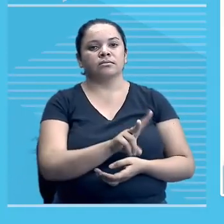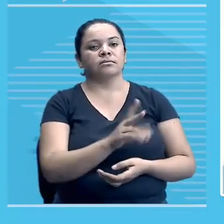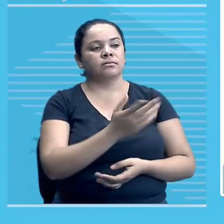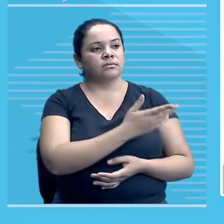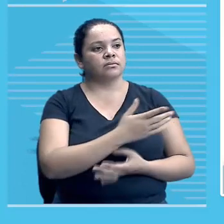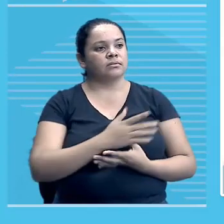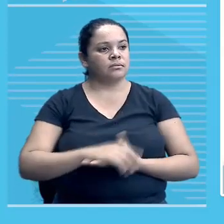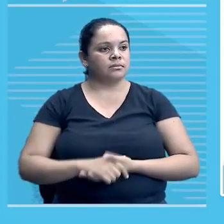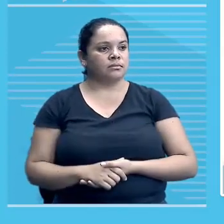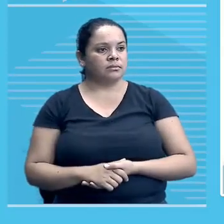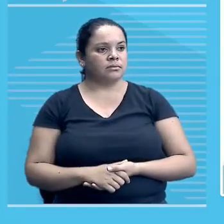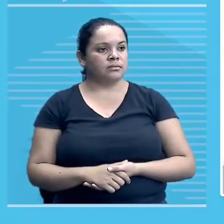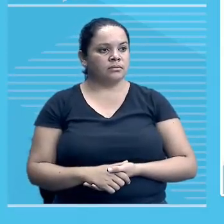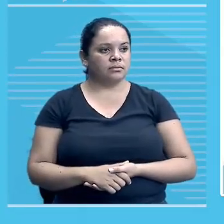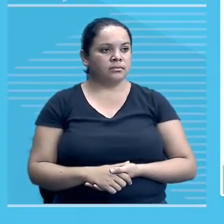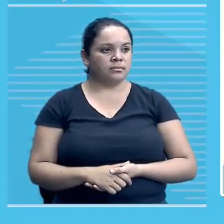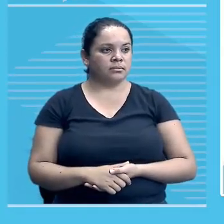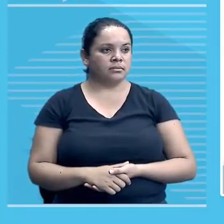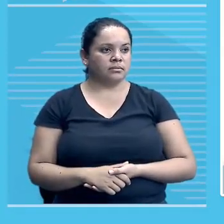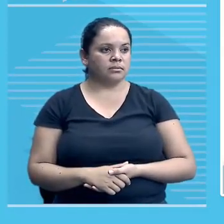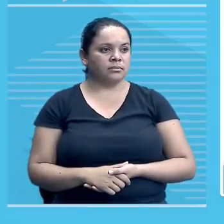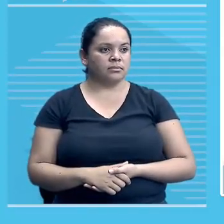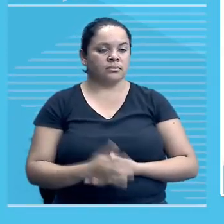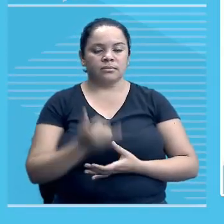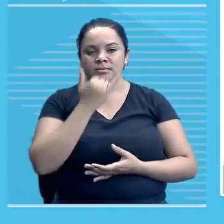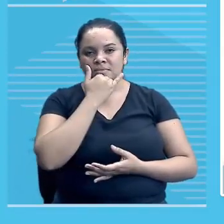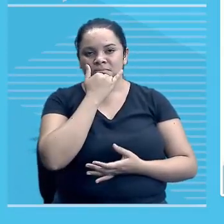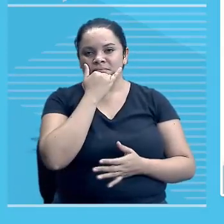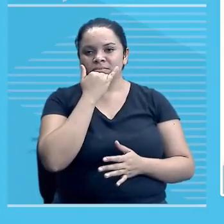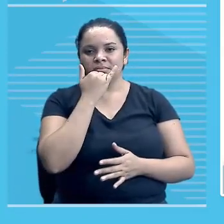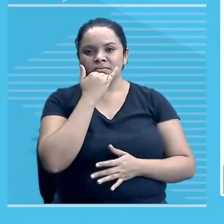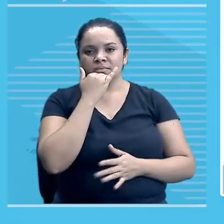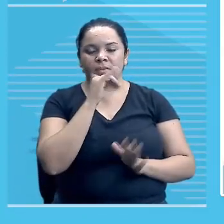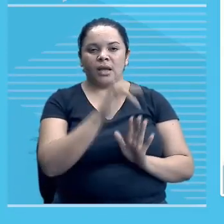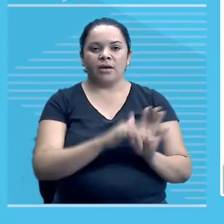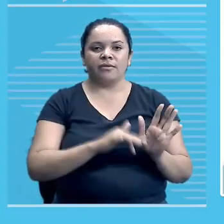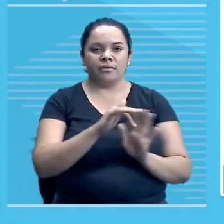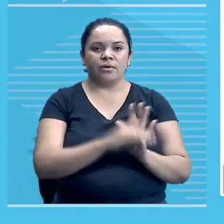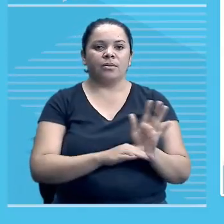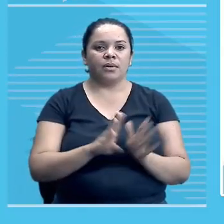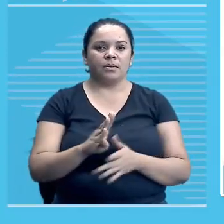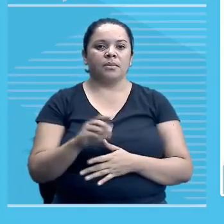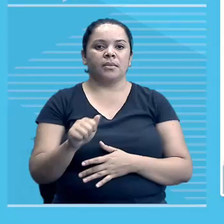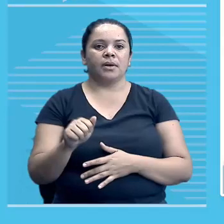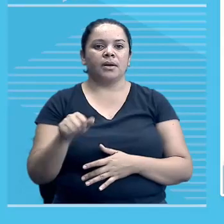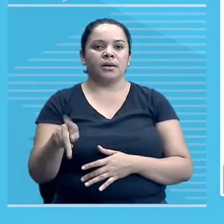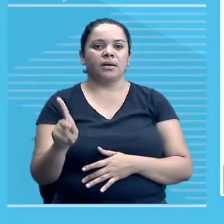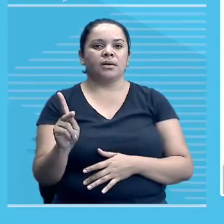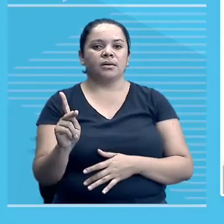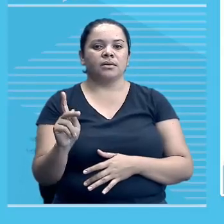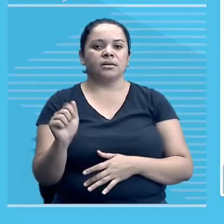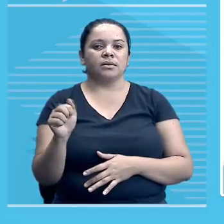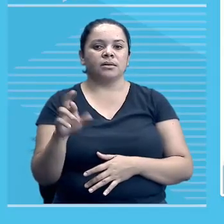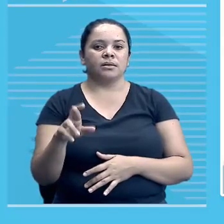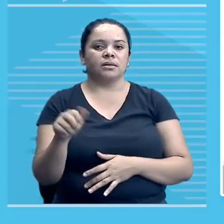é menos b, mais ou menos a raiz de delta, sobre